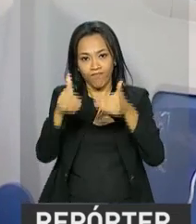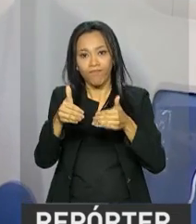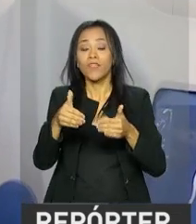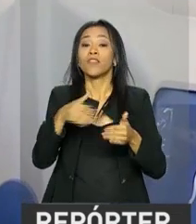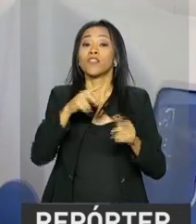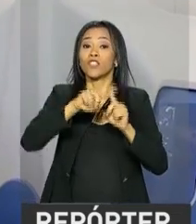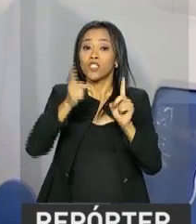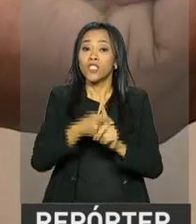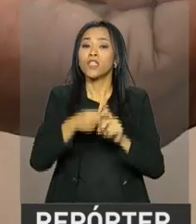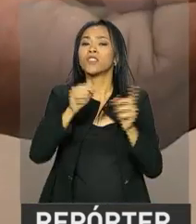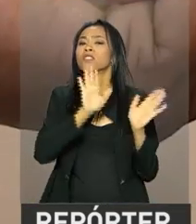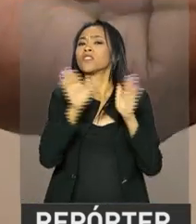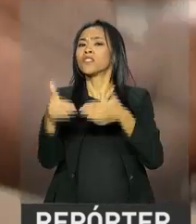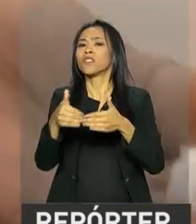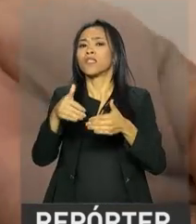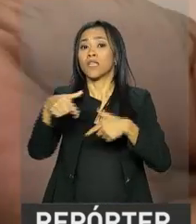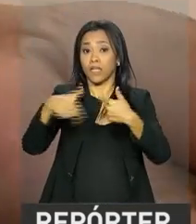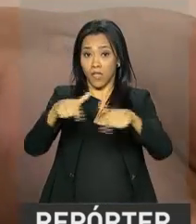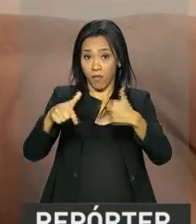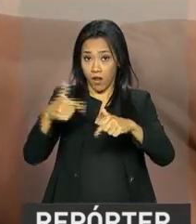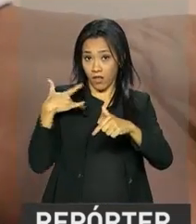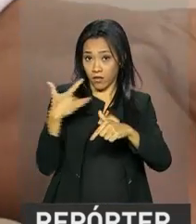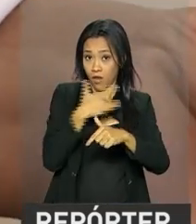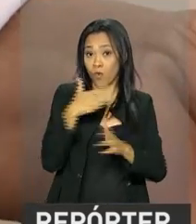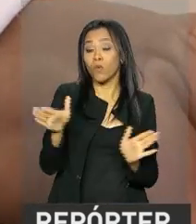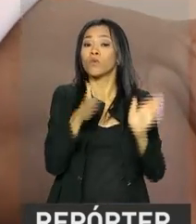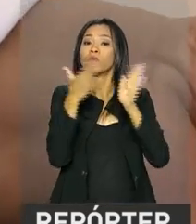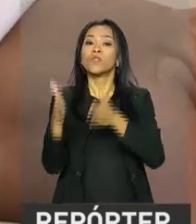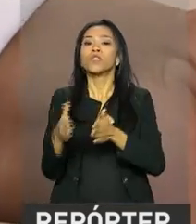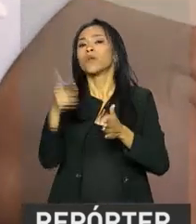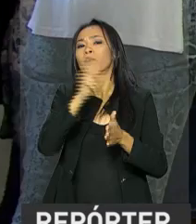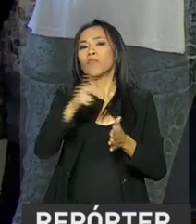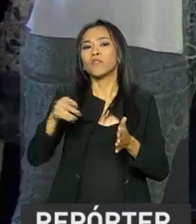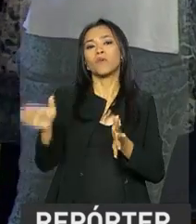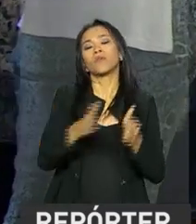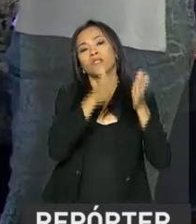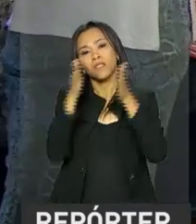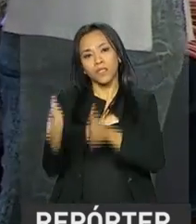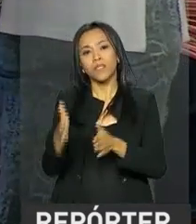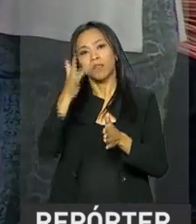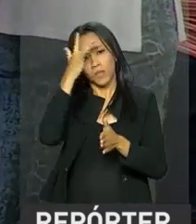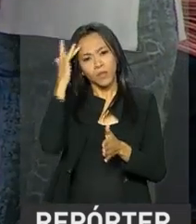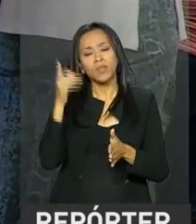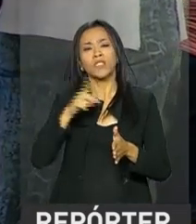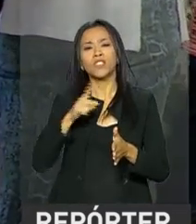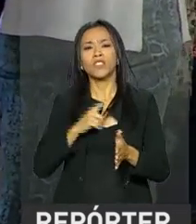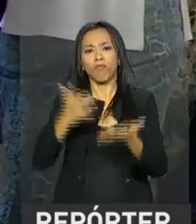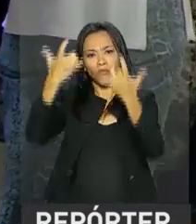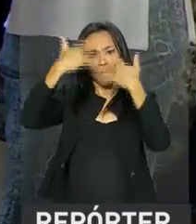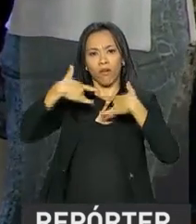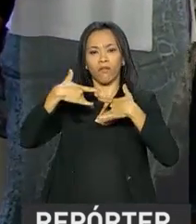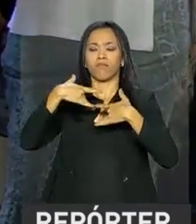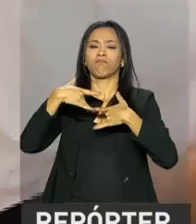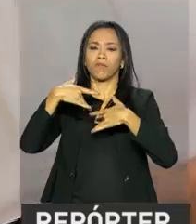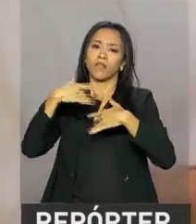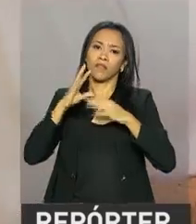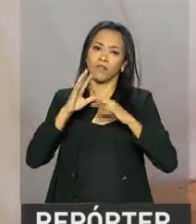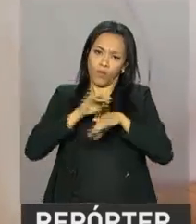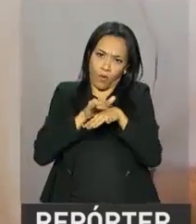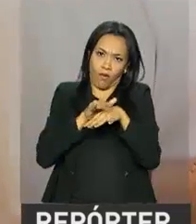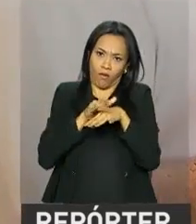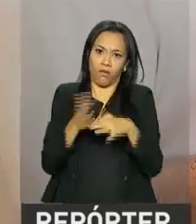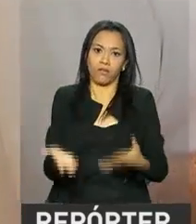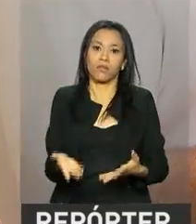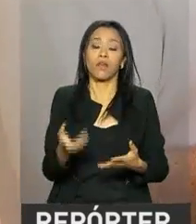gestantes trabalhadores da Saúde professores e portadores de doenças crônicas a medida Vale enquanto